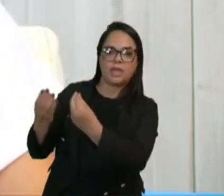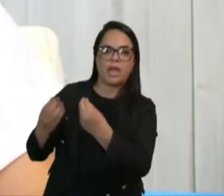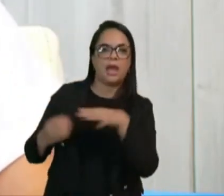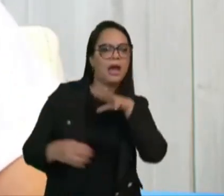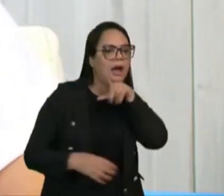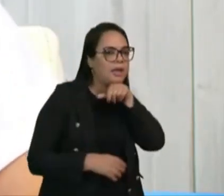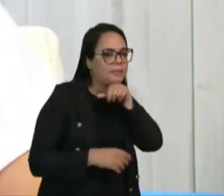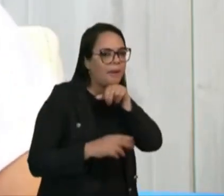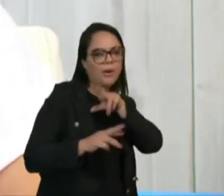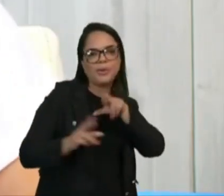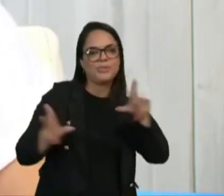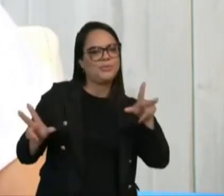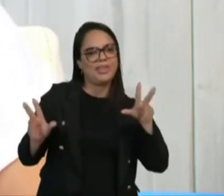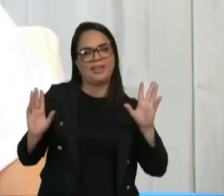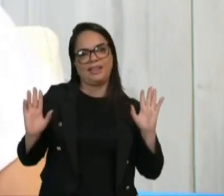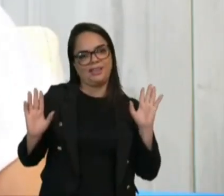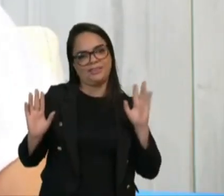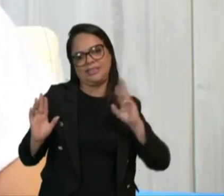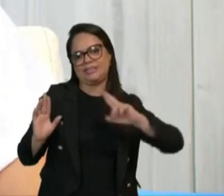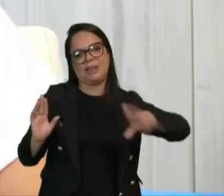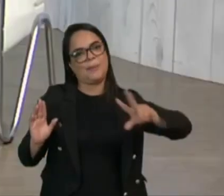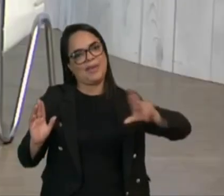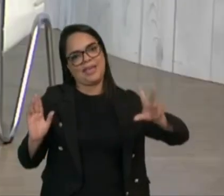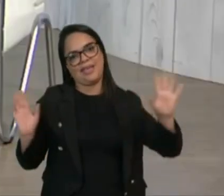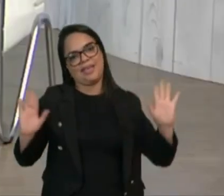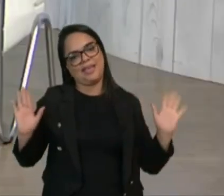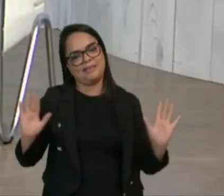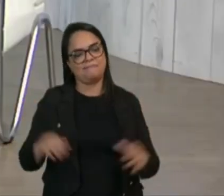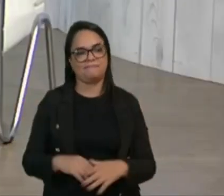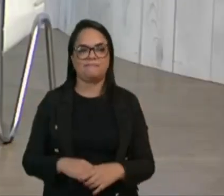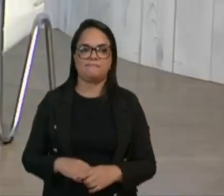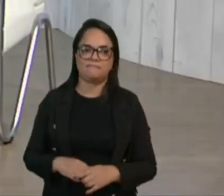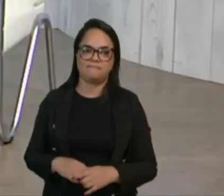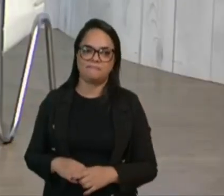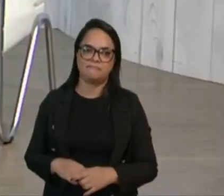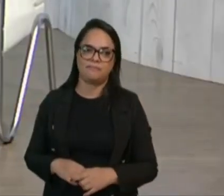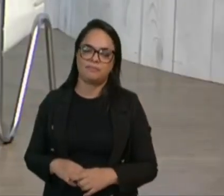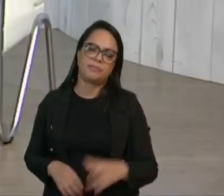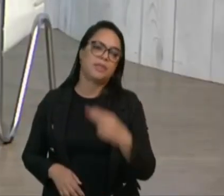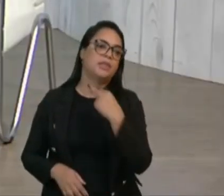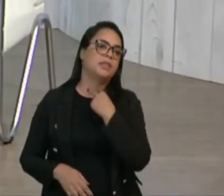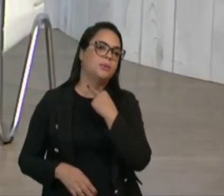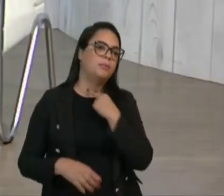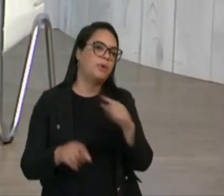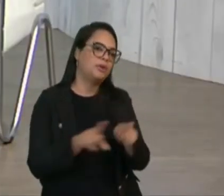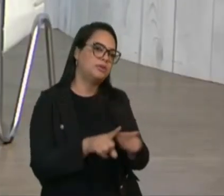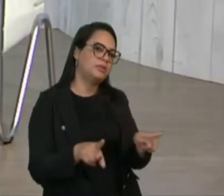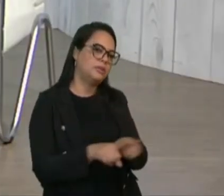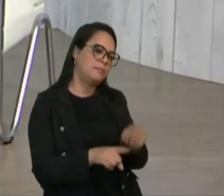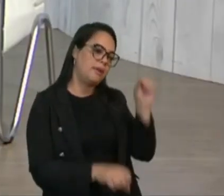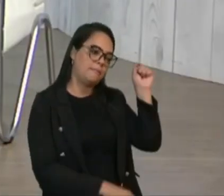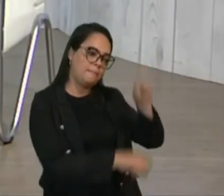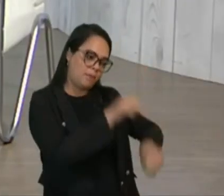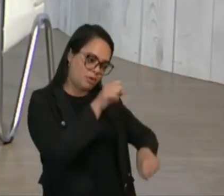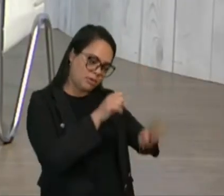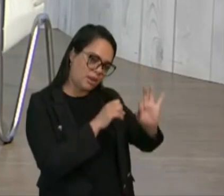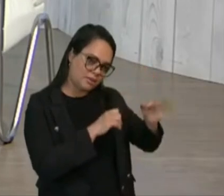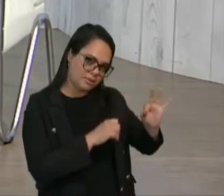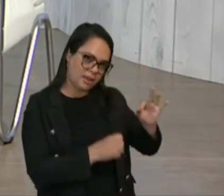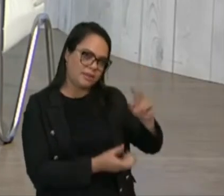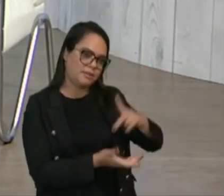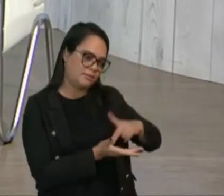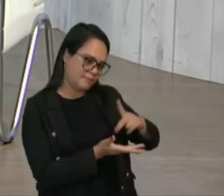assim que funciona, né? Não é dessa forma. E inclusive não pode chegar aos casos de maus tratos, que ainda existem